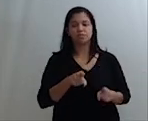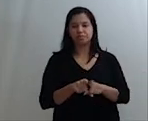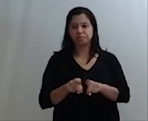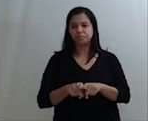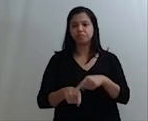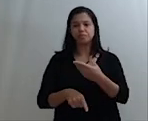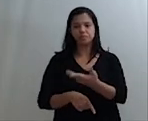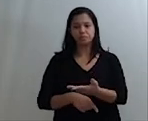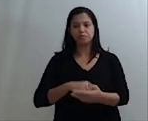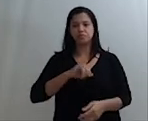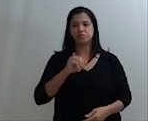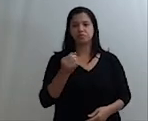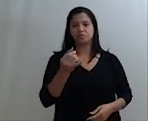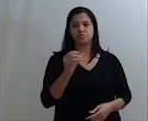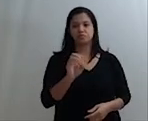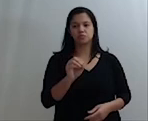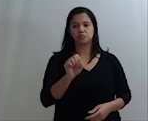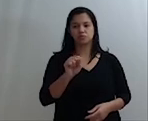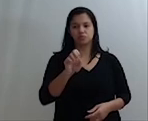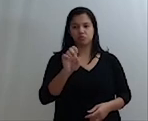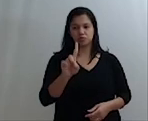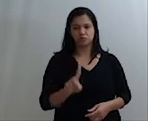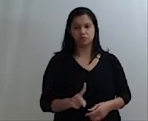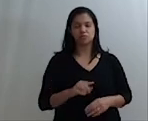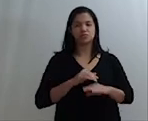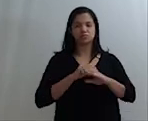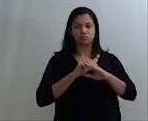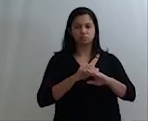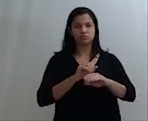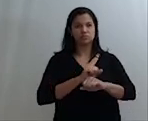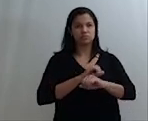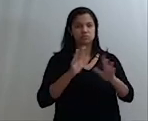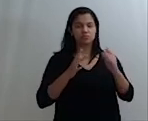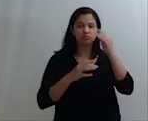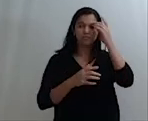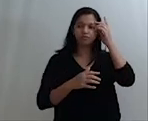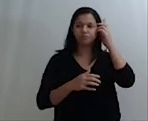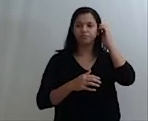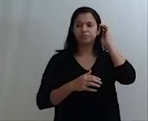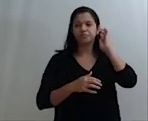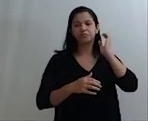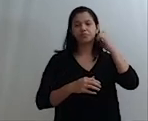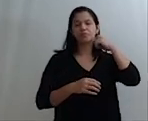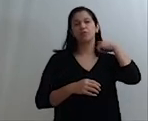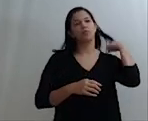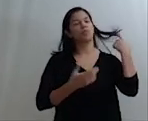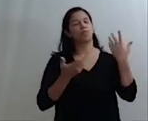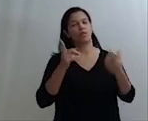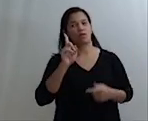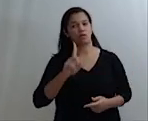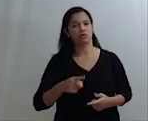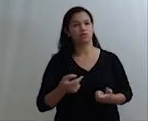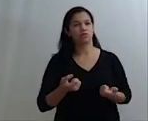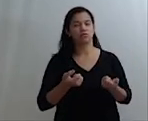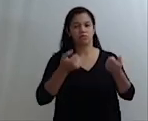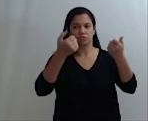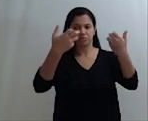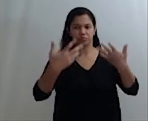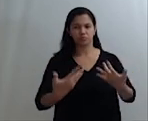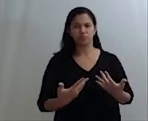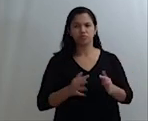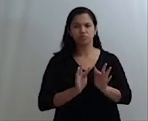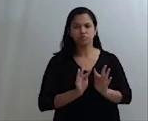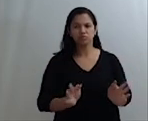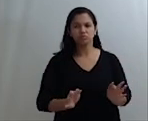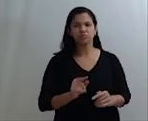pela também sua manifestação e aqui a situação é é simples o que coloca